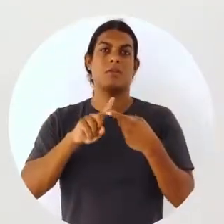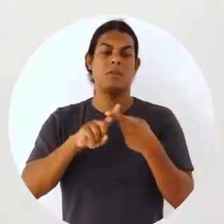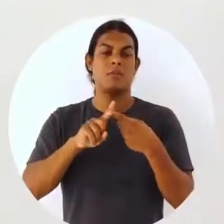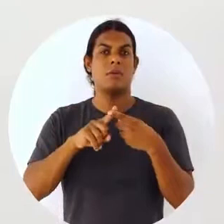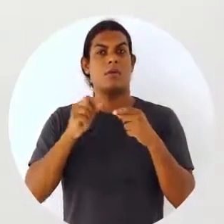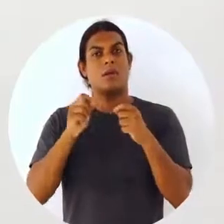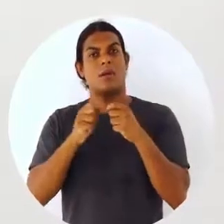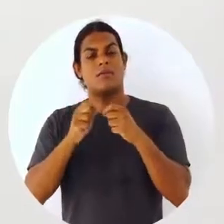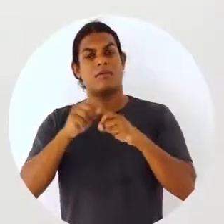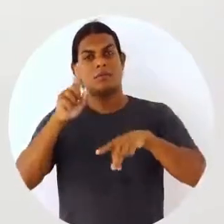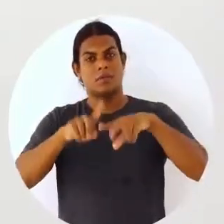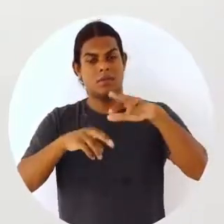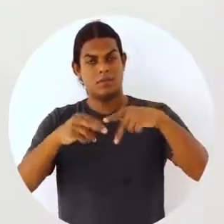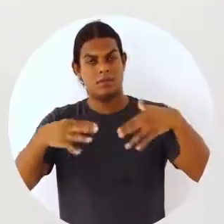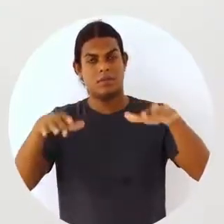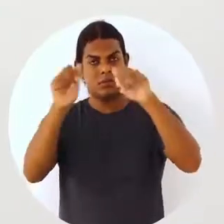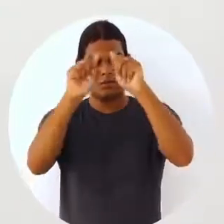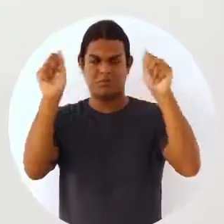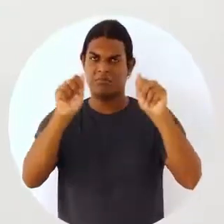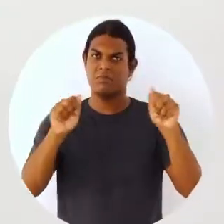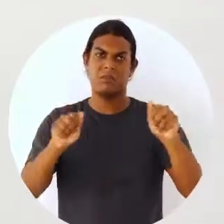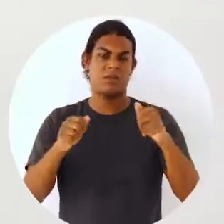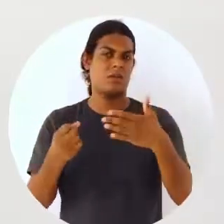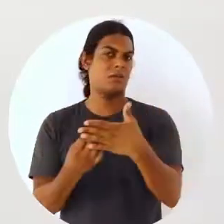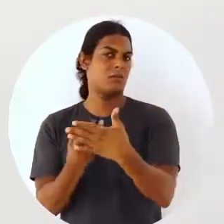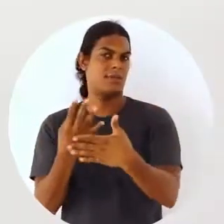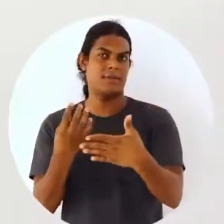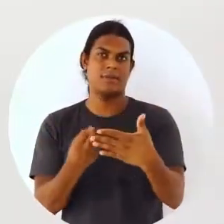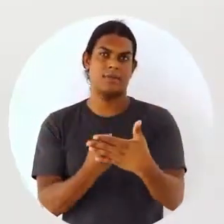futuro esses aprendizes também pudessem